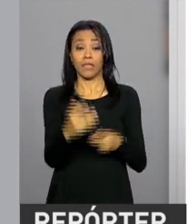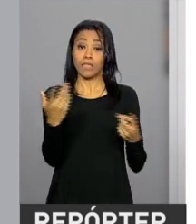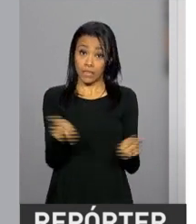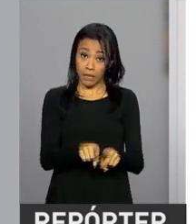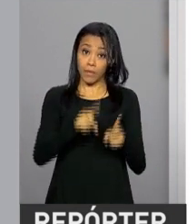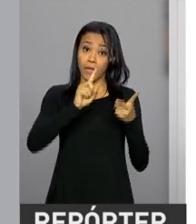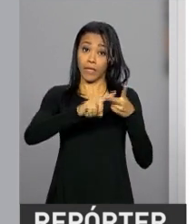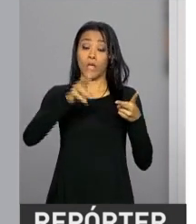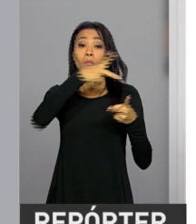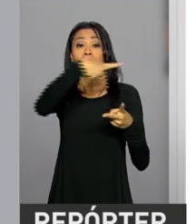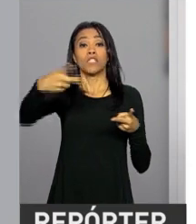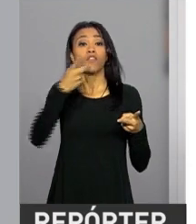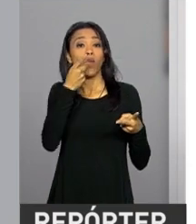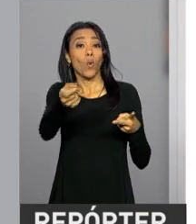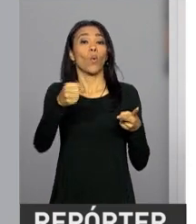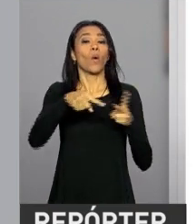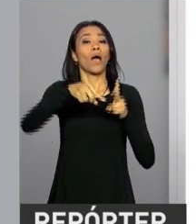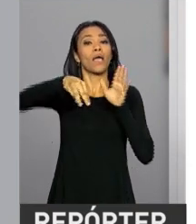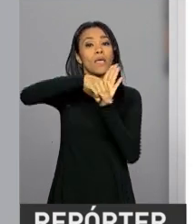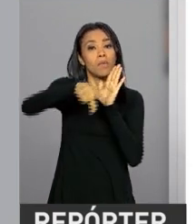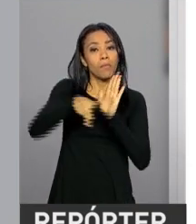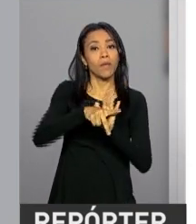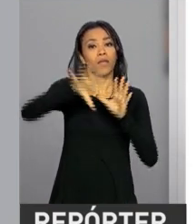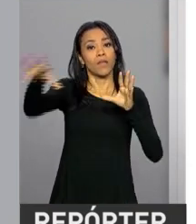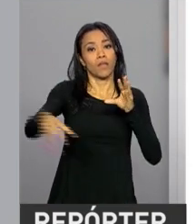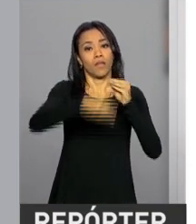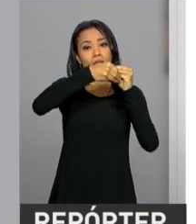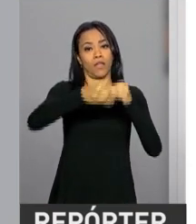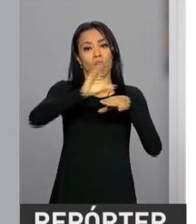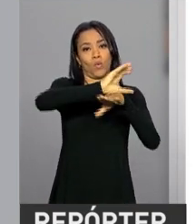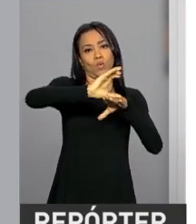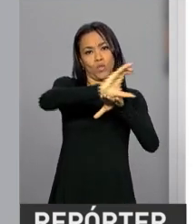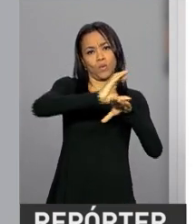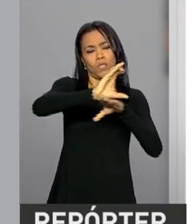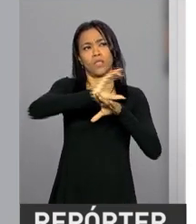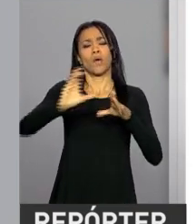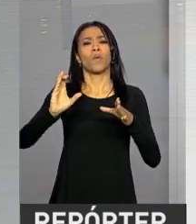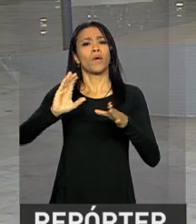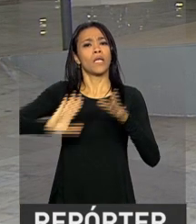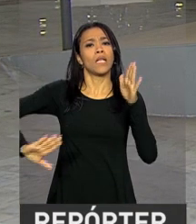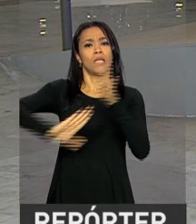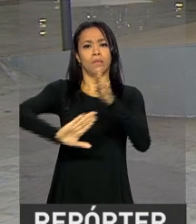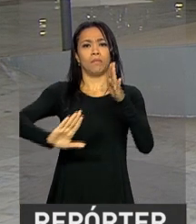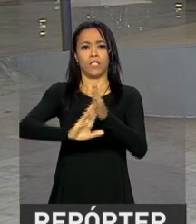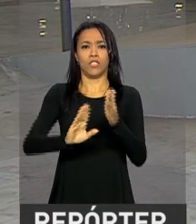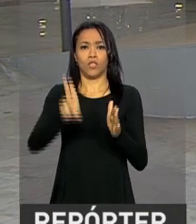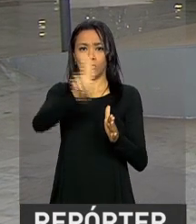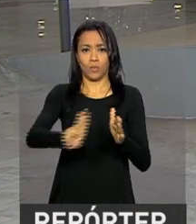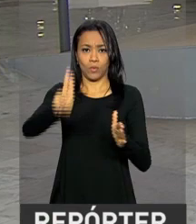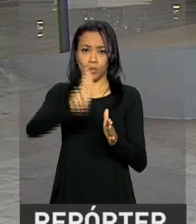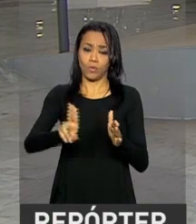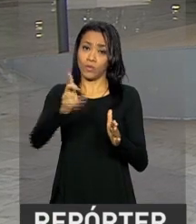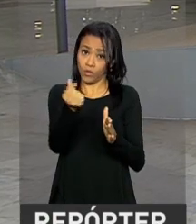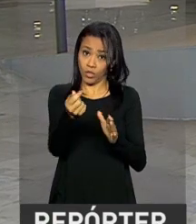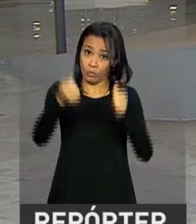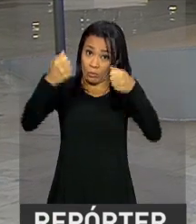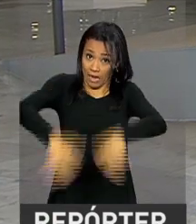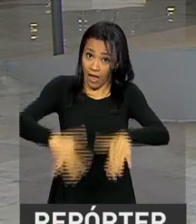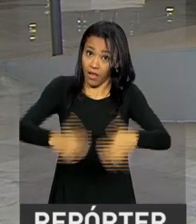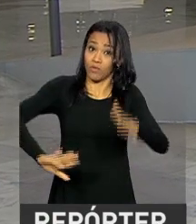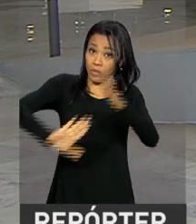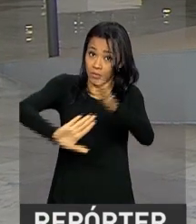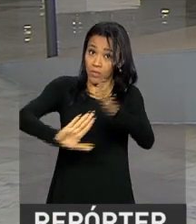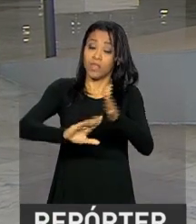presidente também citou a proposta de emenda à Constituição que prevê um teto para os gastos públicos, inclusive aí com a inclusão